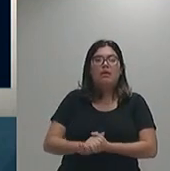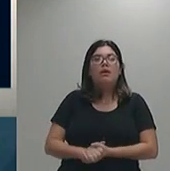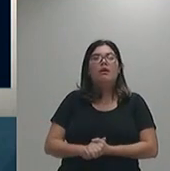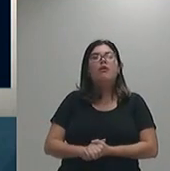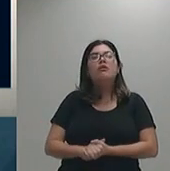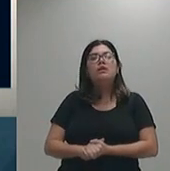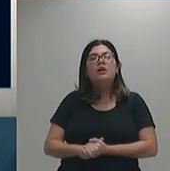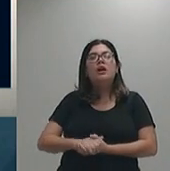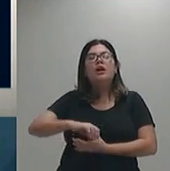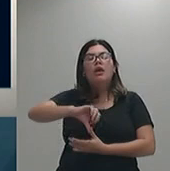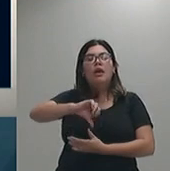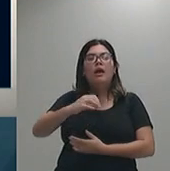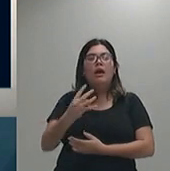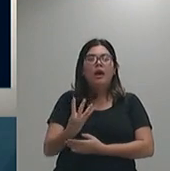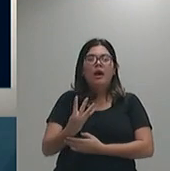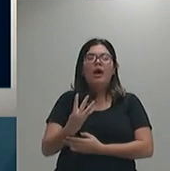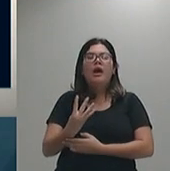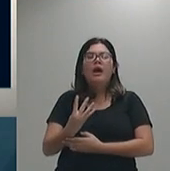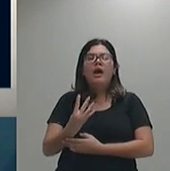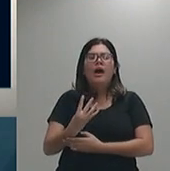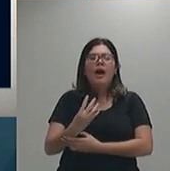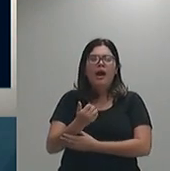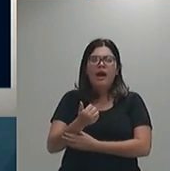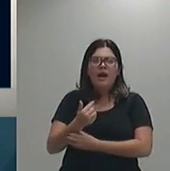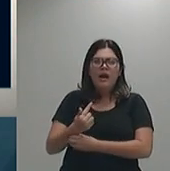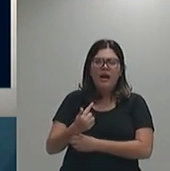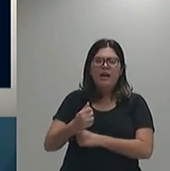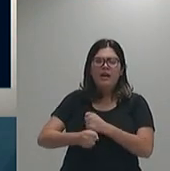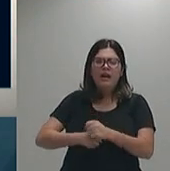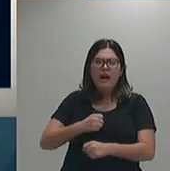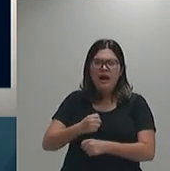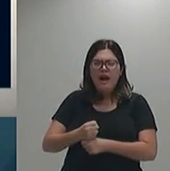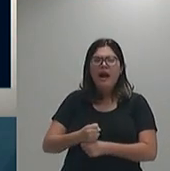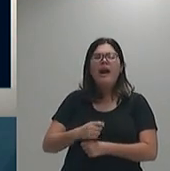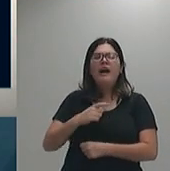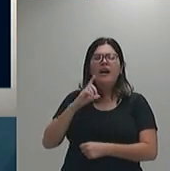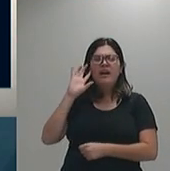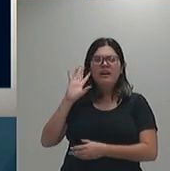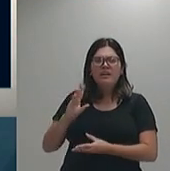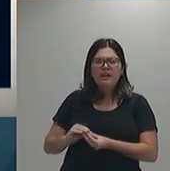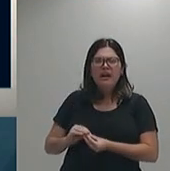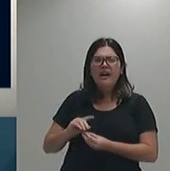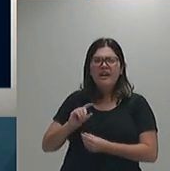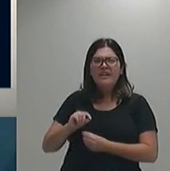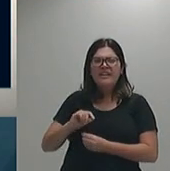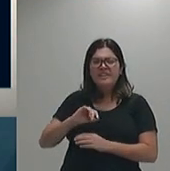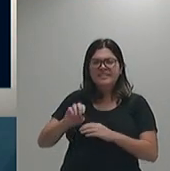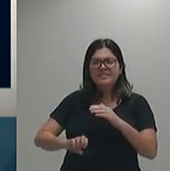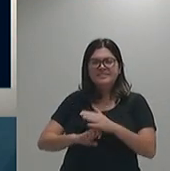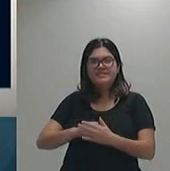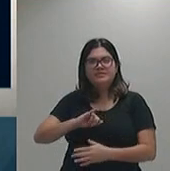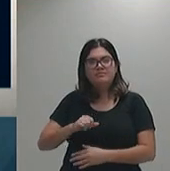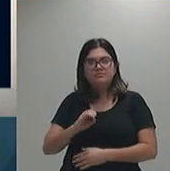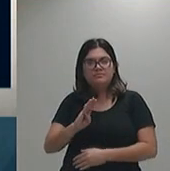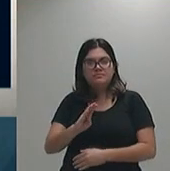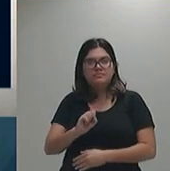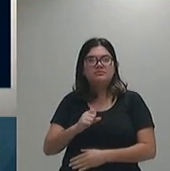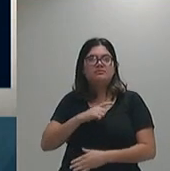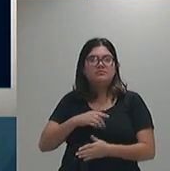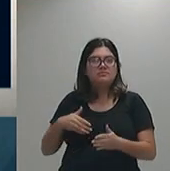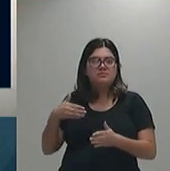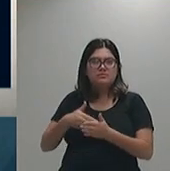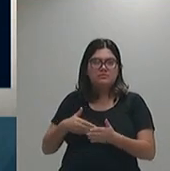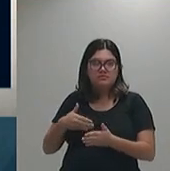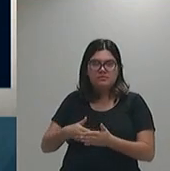94/16 de 2017 definiu que a j a companhia está impedida de exercer seu direito